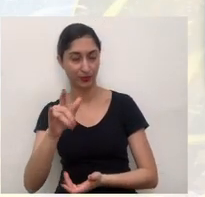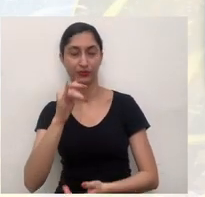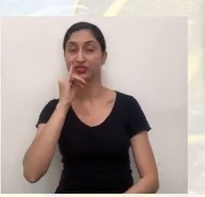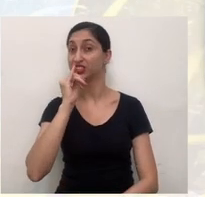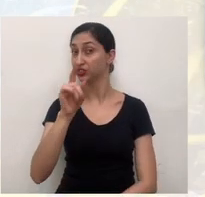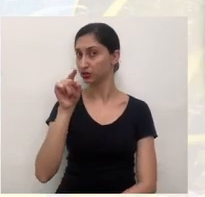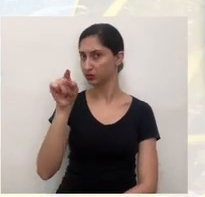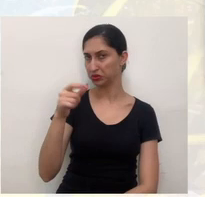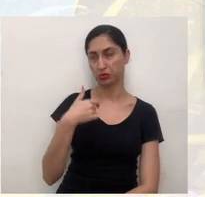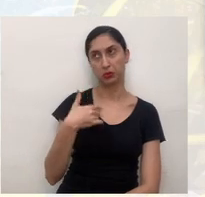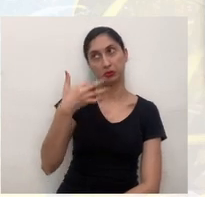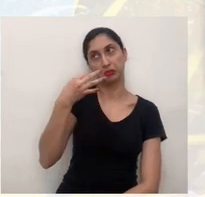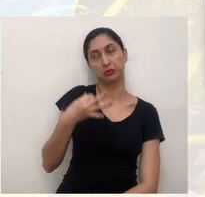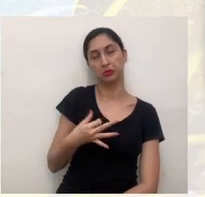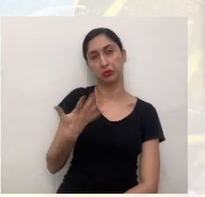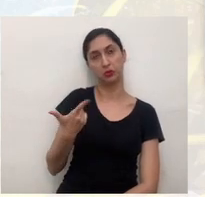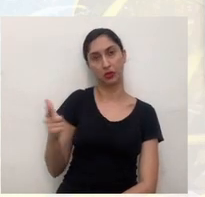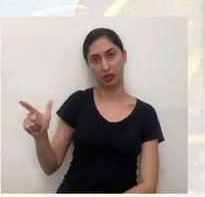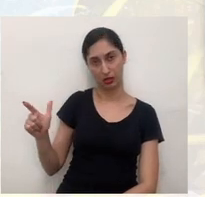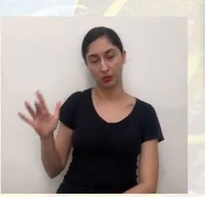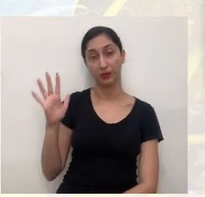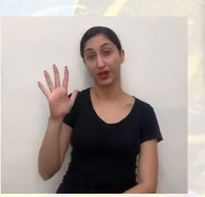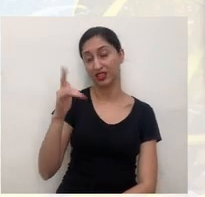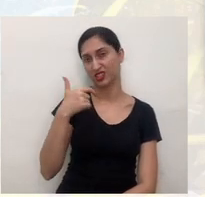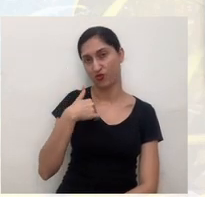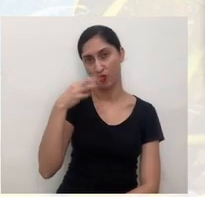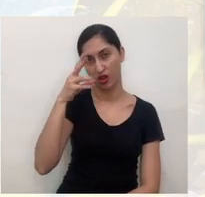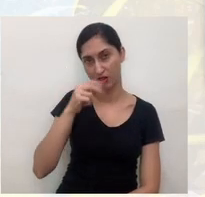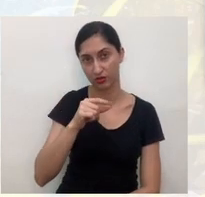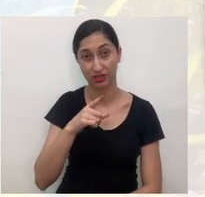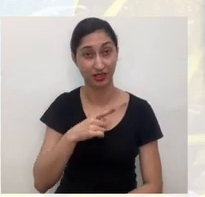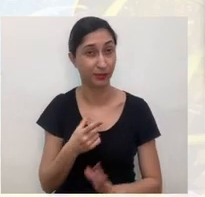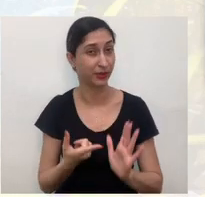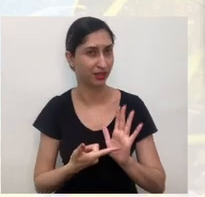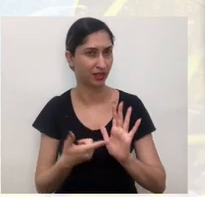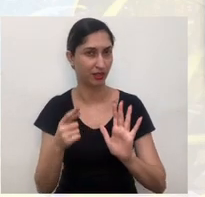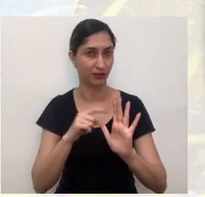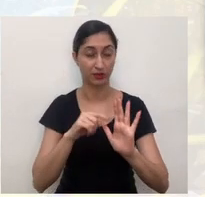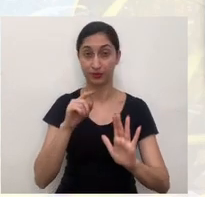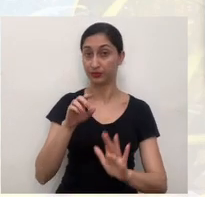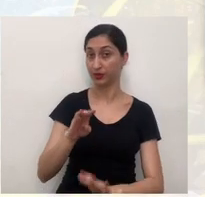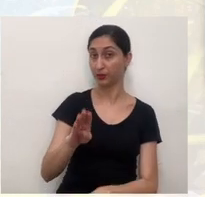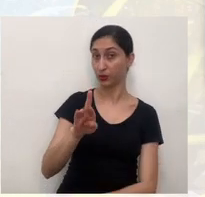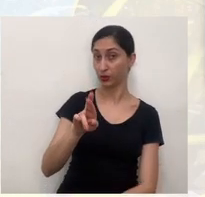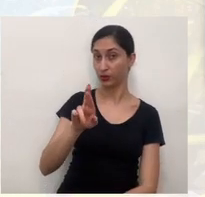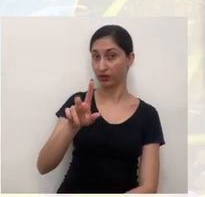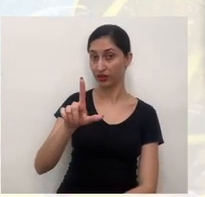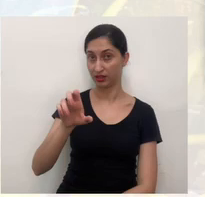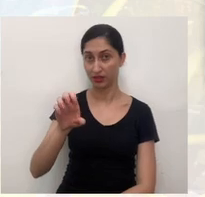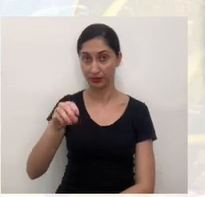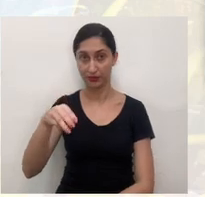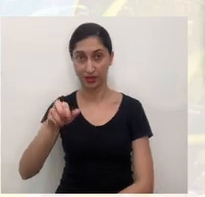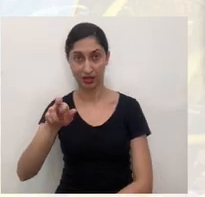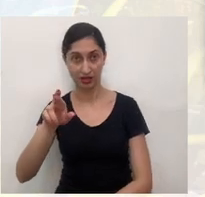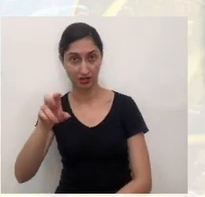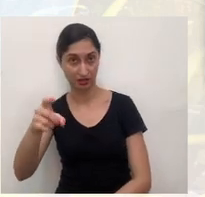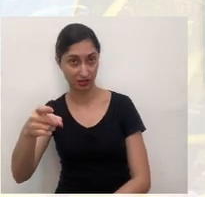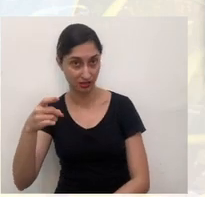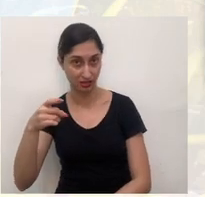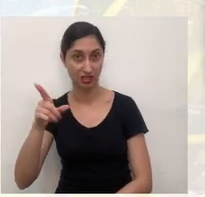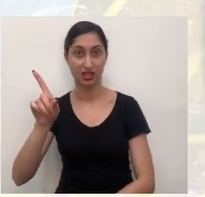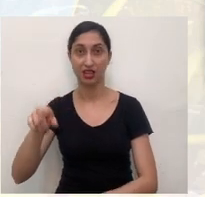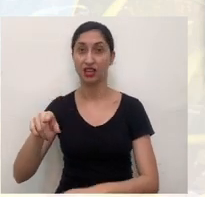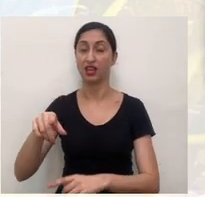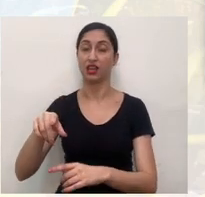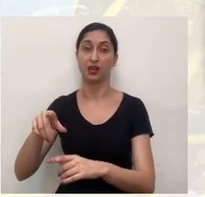essa metáfora. É uma metáfora. Ele diz assim: o Burle Marx paisagista é o mesmo Burle Marx